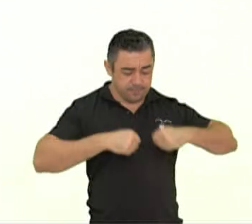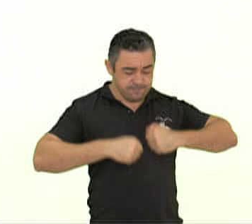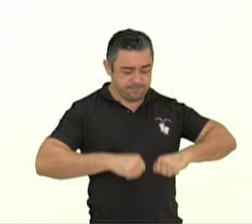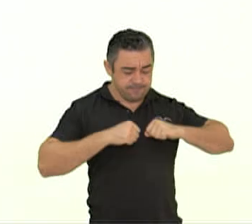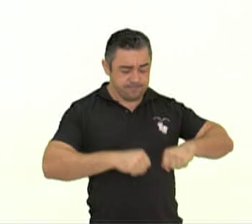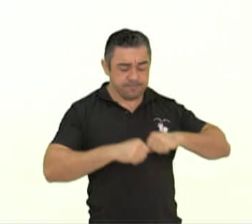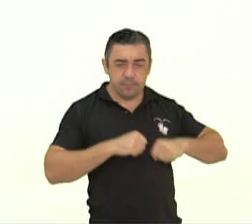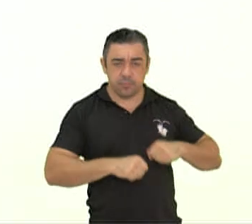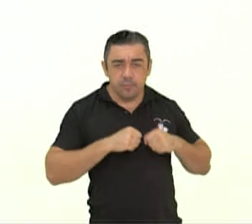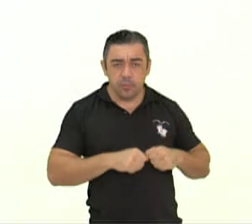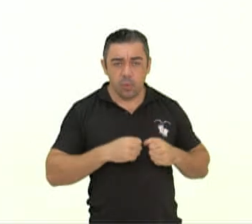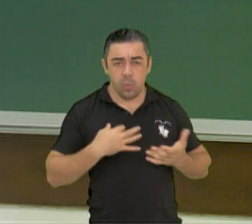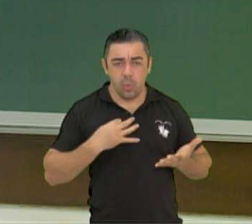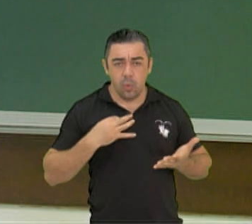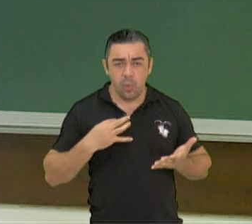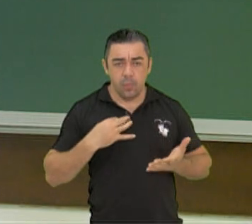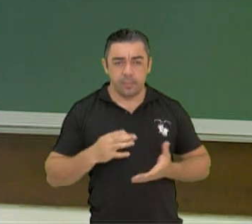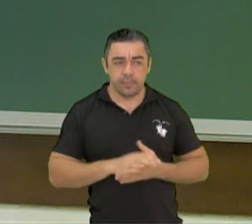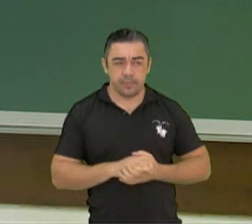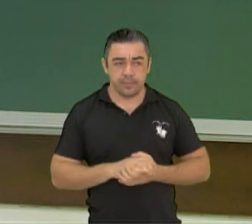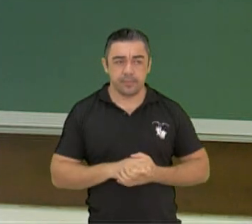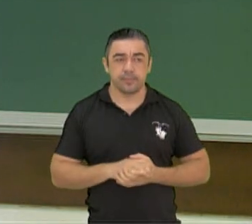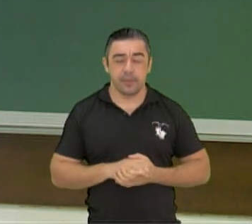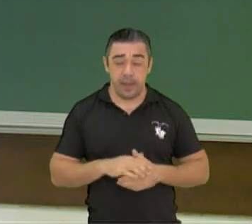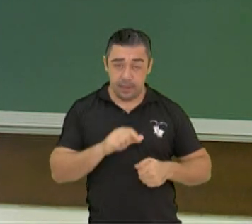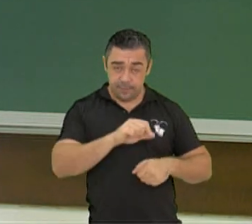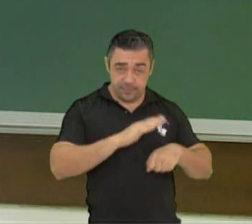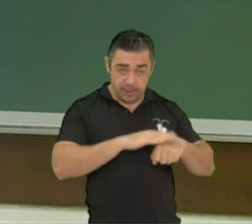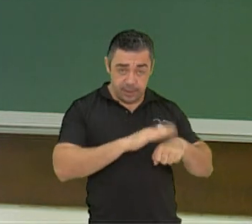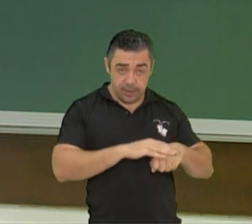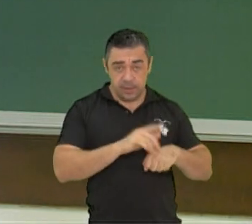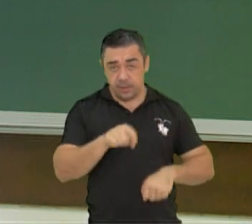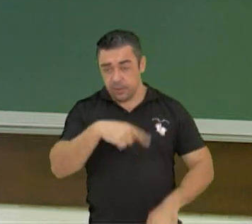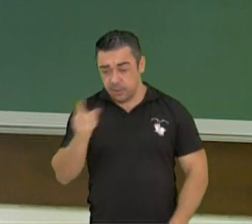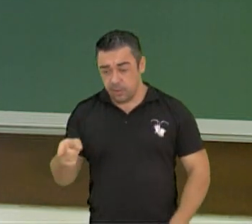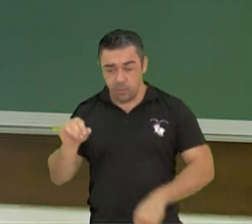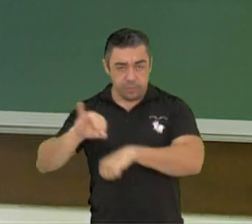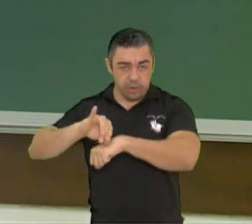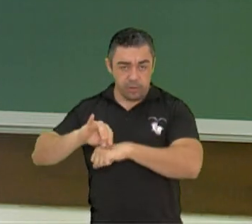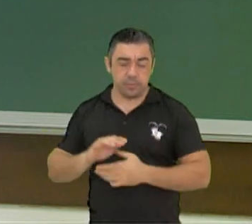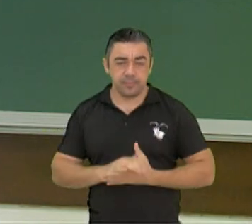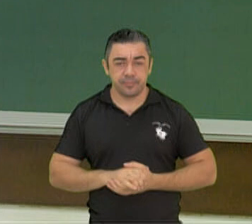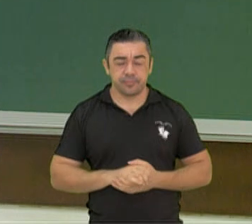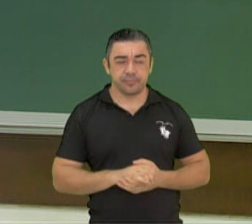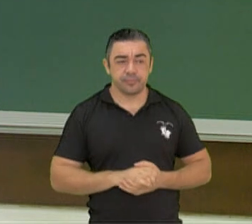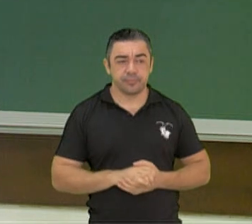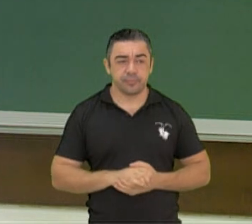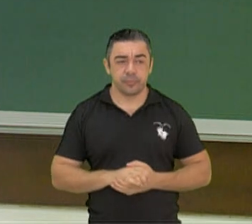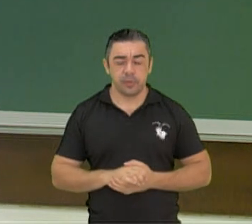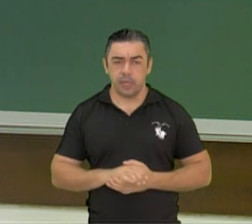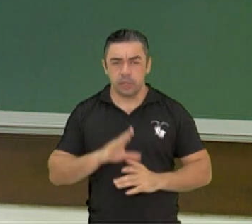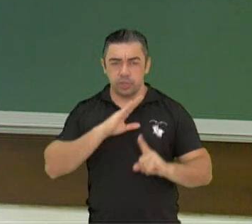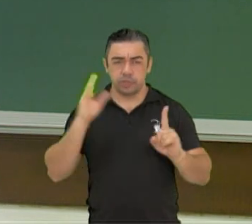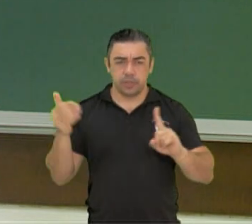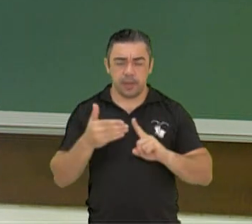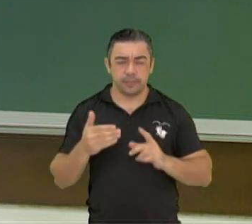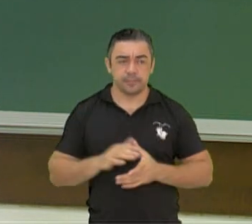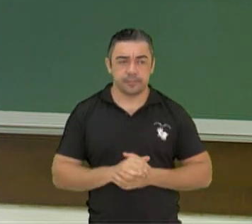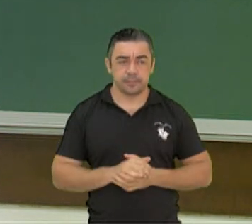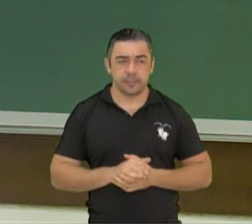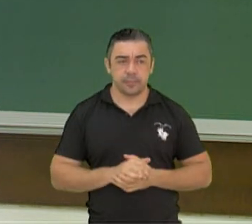roupas, certo? Então, ação e temos ali o objeto. Objeto indireto,